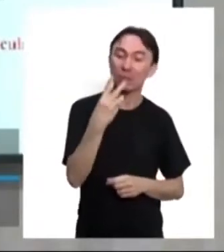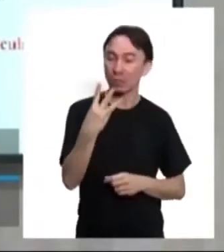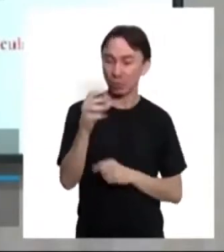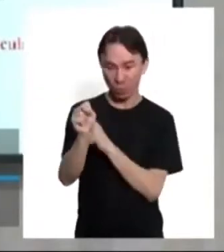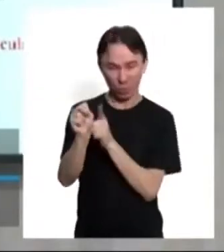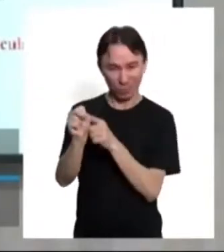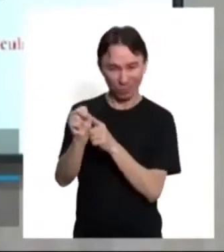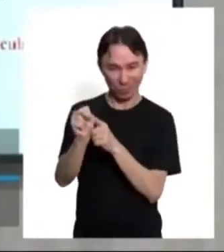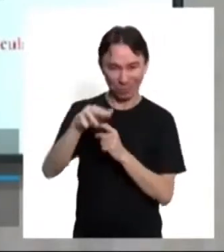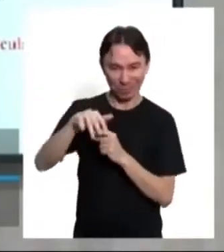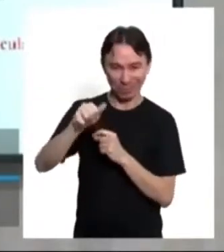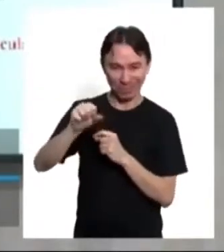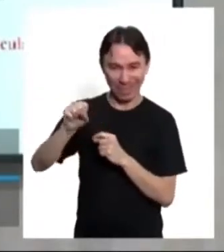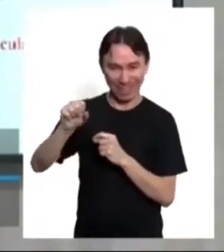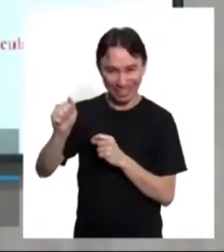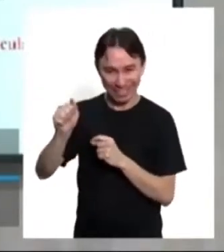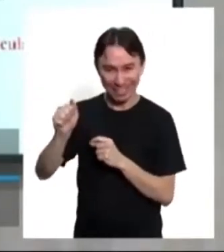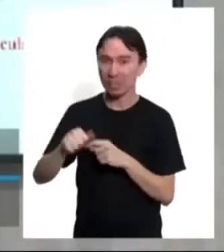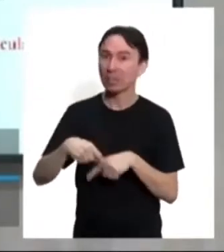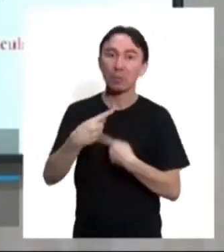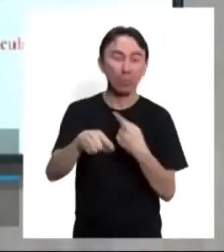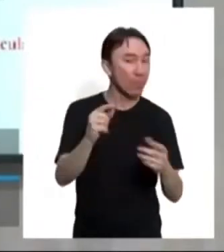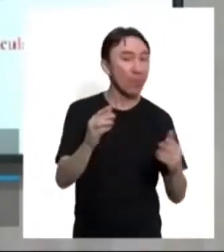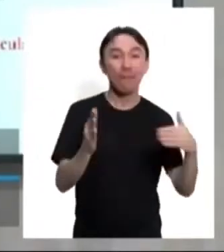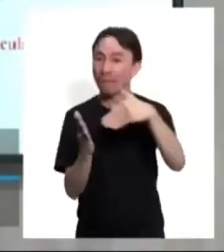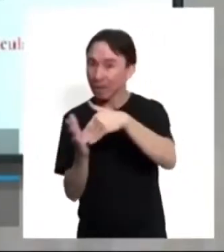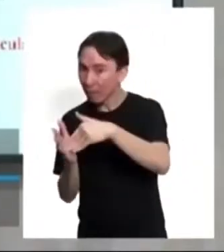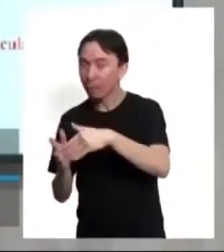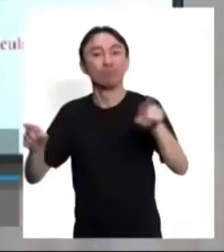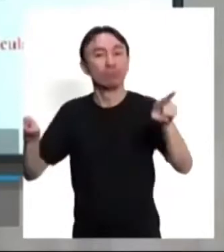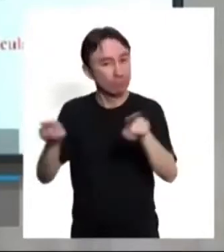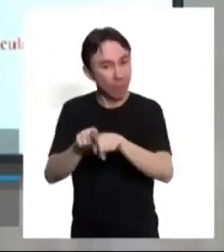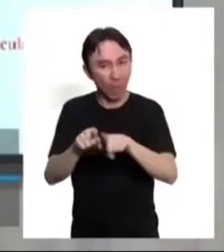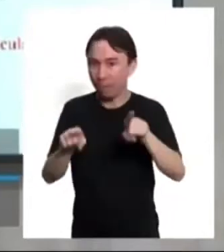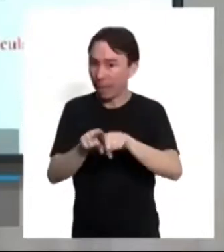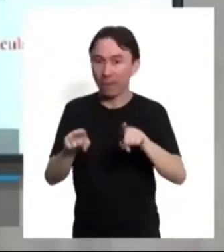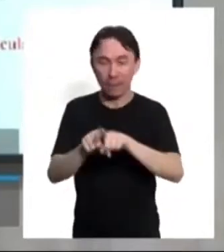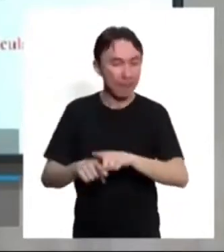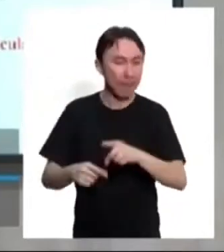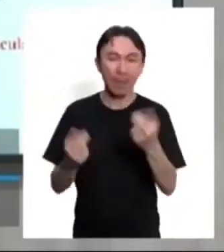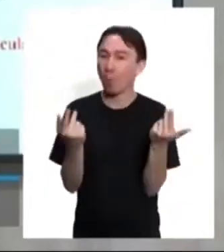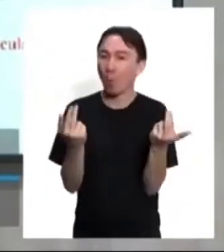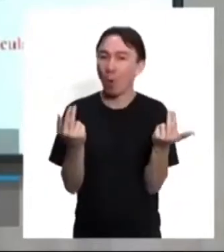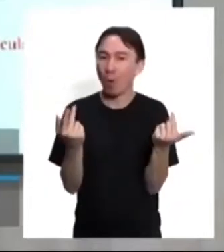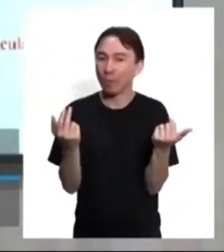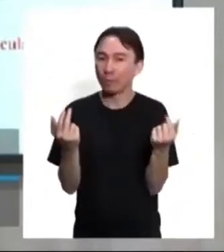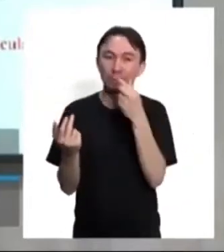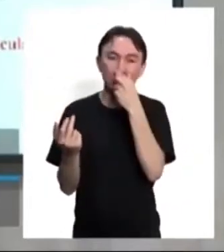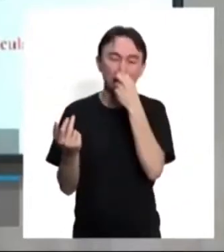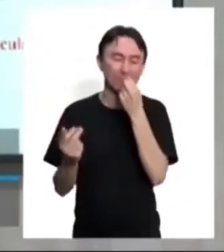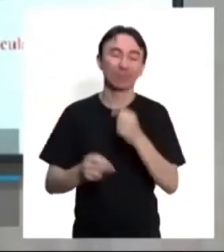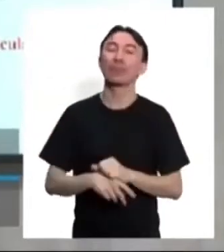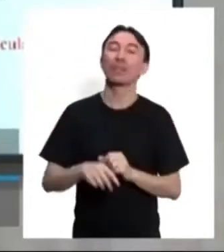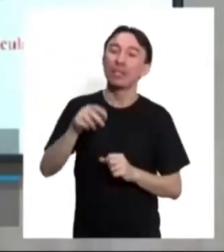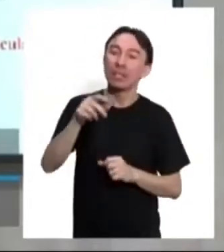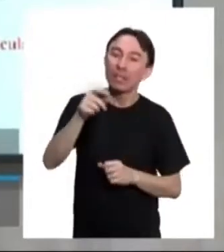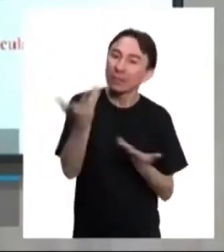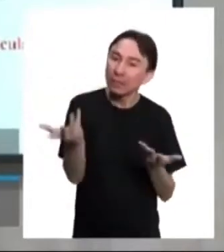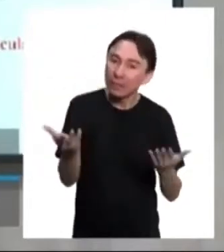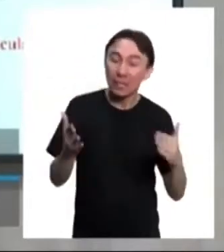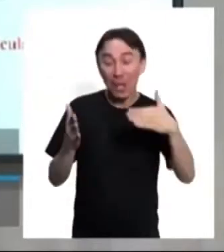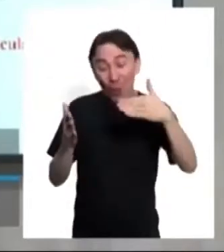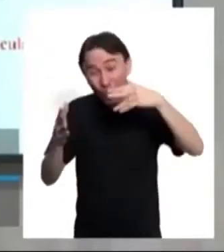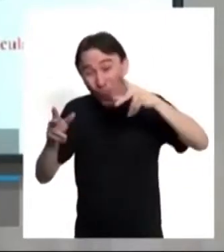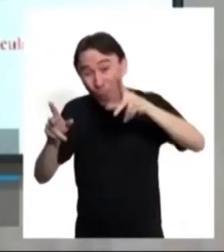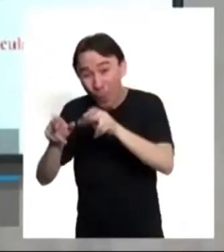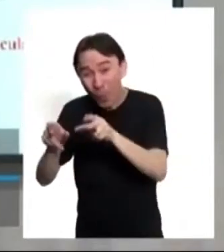outro lado. Então, é x vezes 4, y vezes 0, z vezes 0, igual a